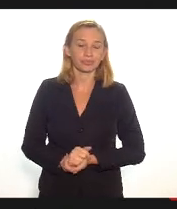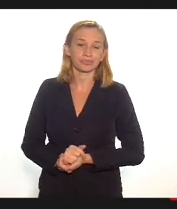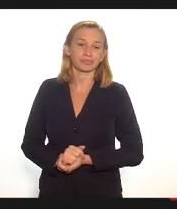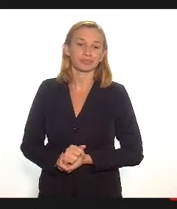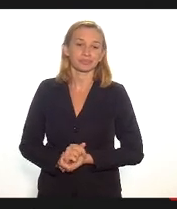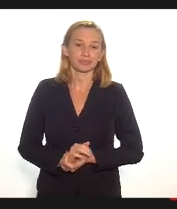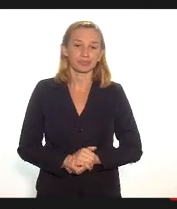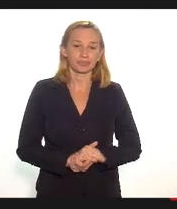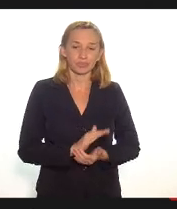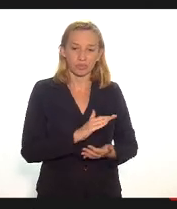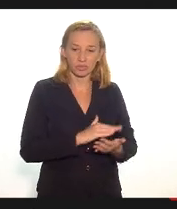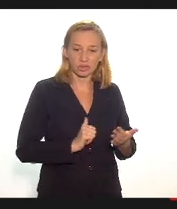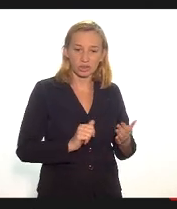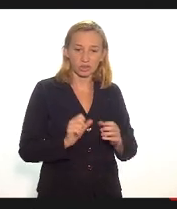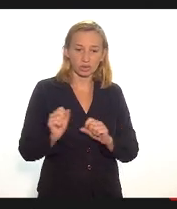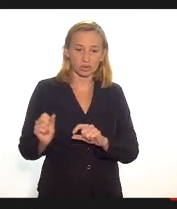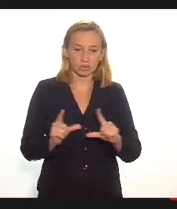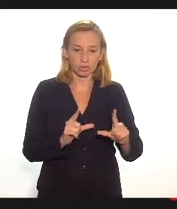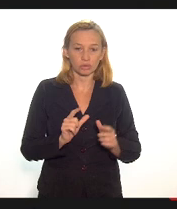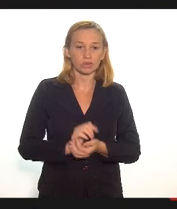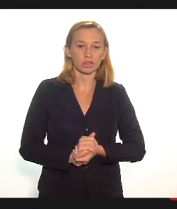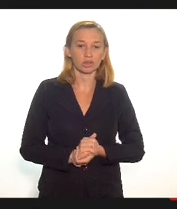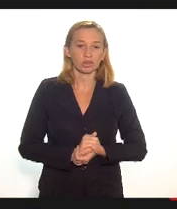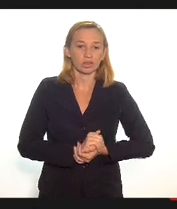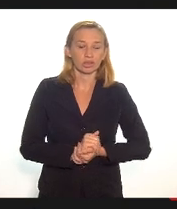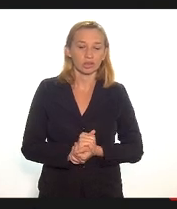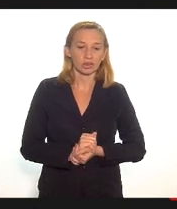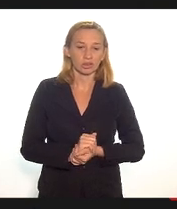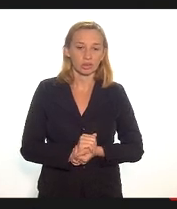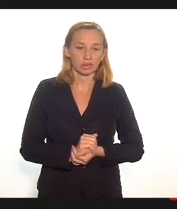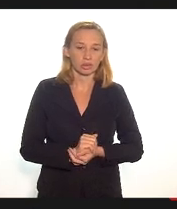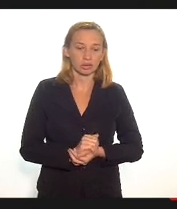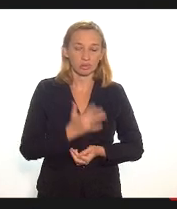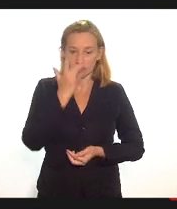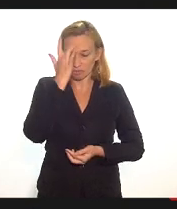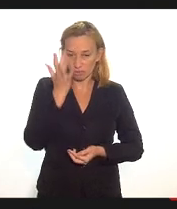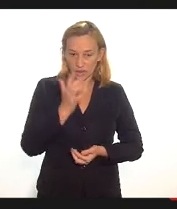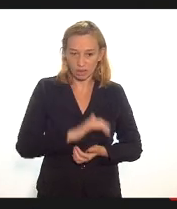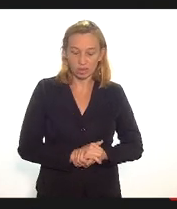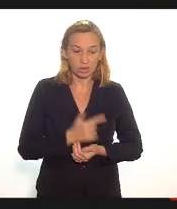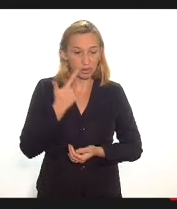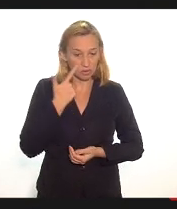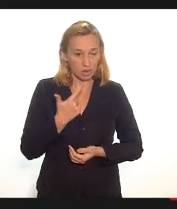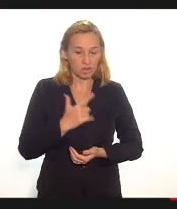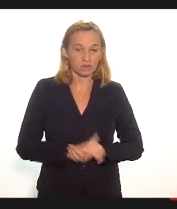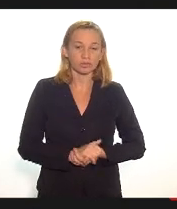Deixa eu tirar isso aqui daqui para ficar mais fácil de se ver.